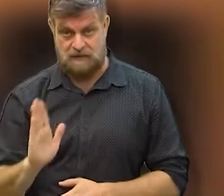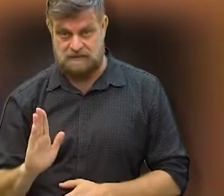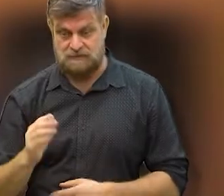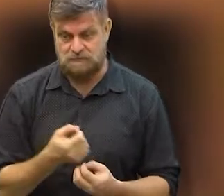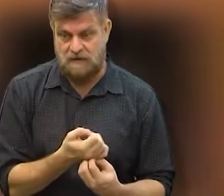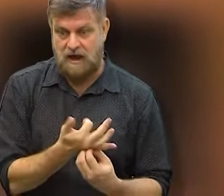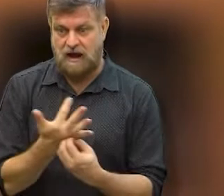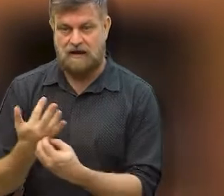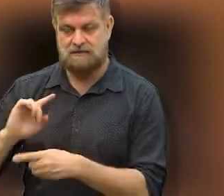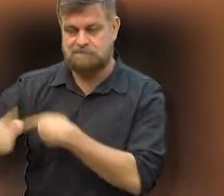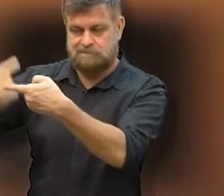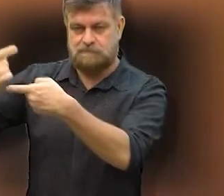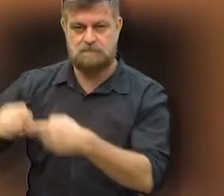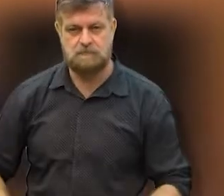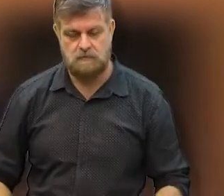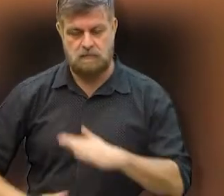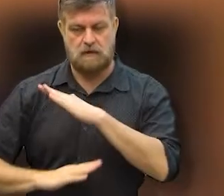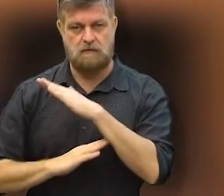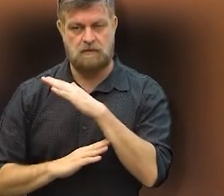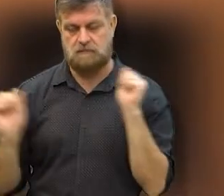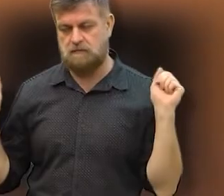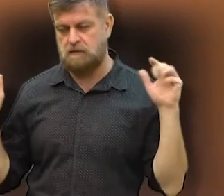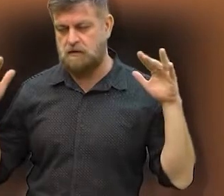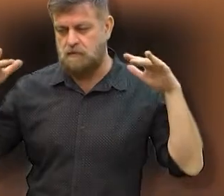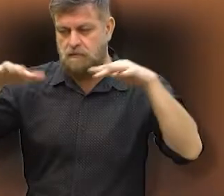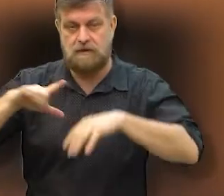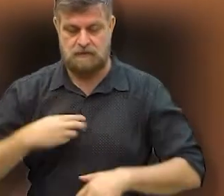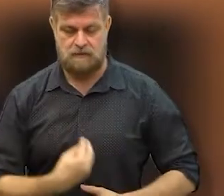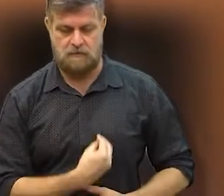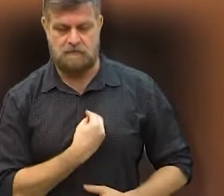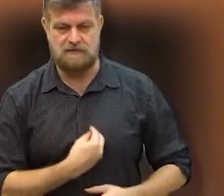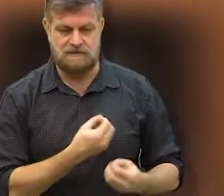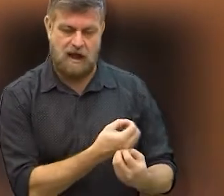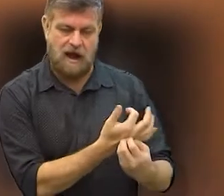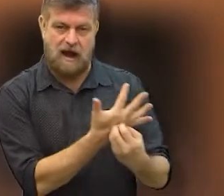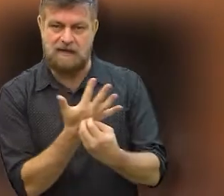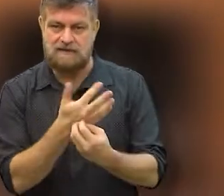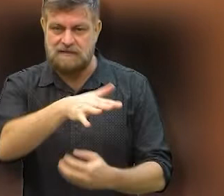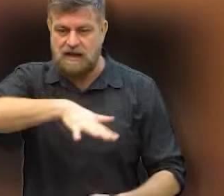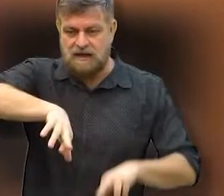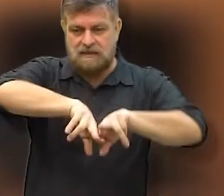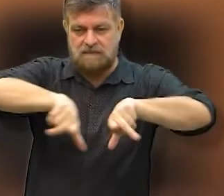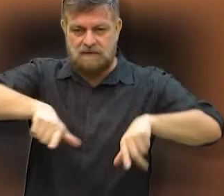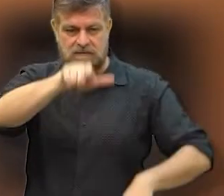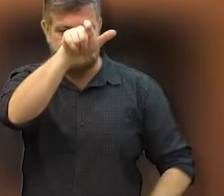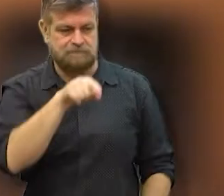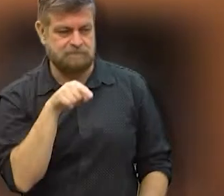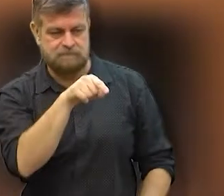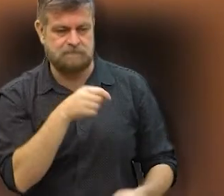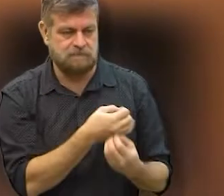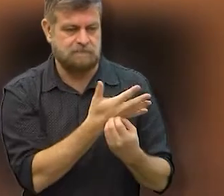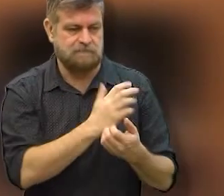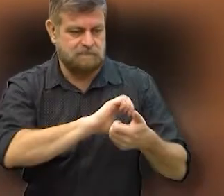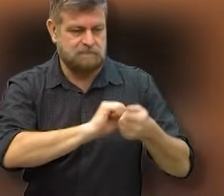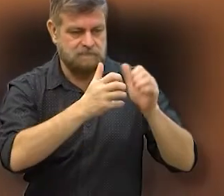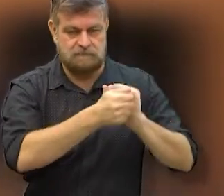artes do Brasil. E quando a Câmara reúne artistas de áreas diferentes, um